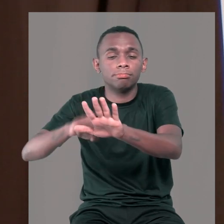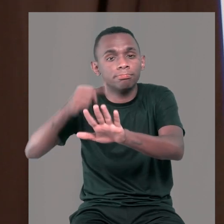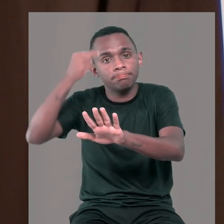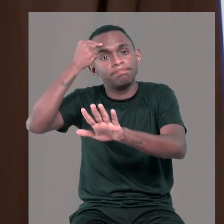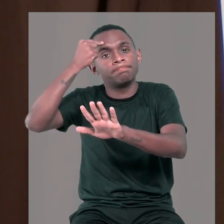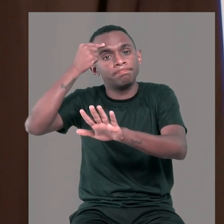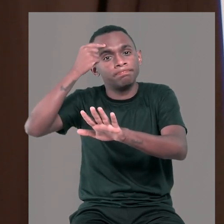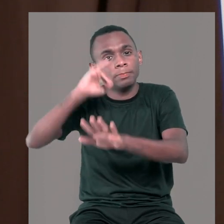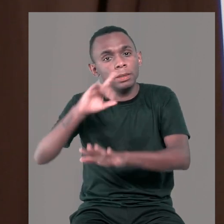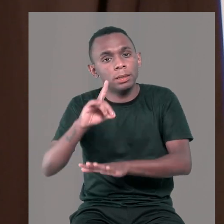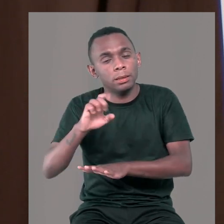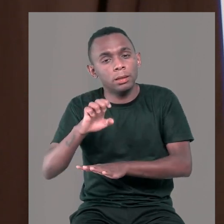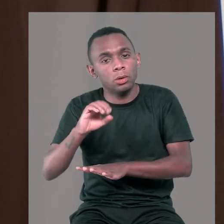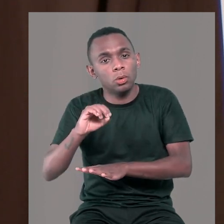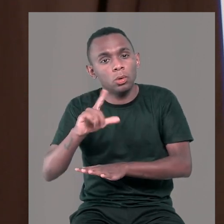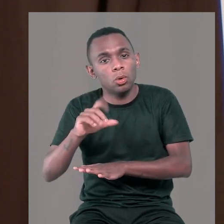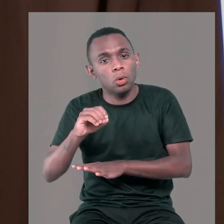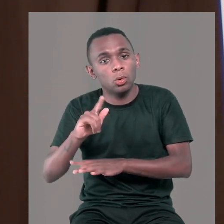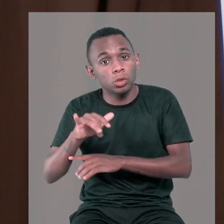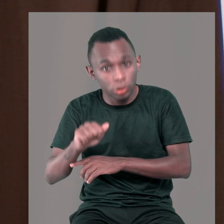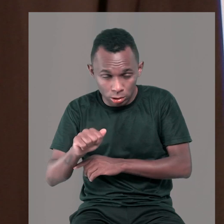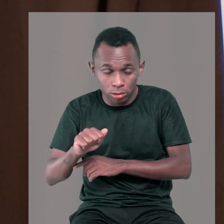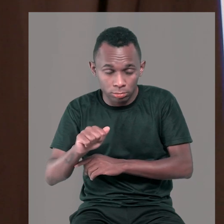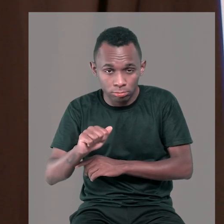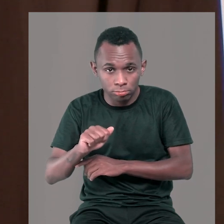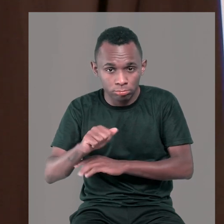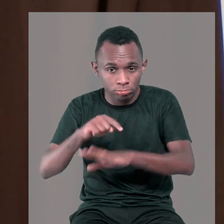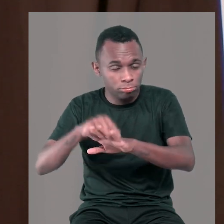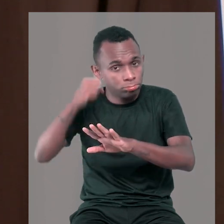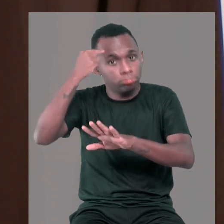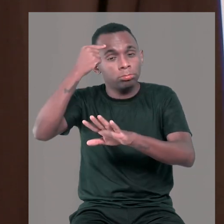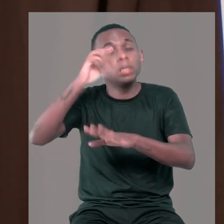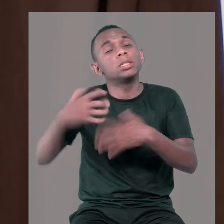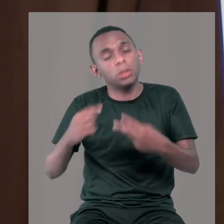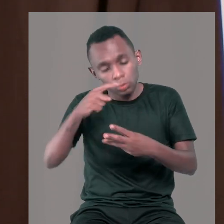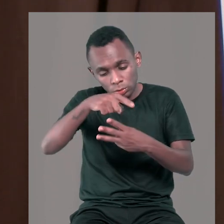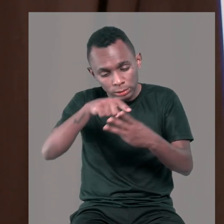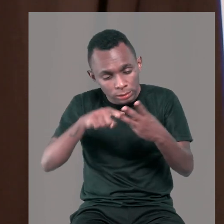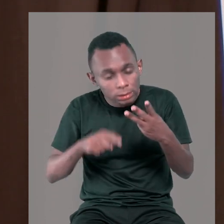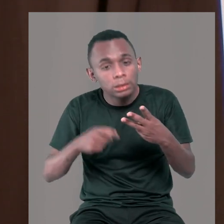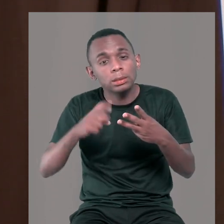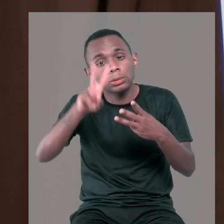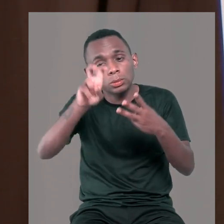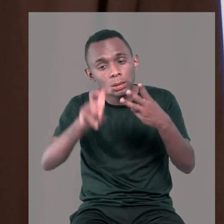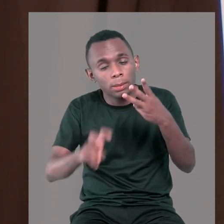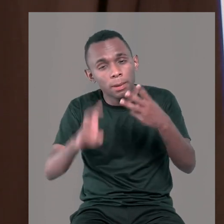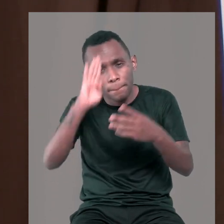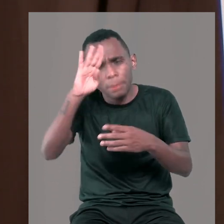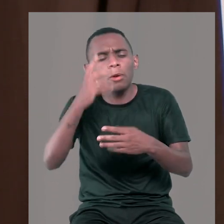ler o texto, a não ser uma passagem ou outra, e o momento final, as considerações finais. Eu